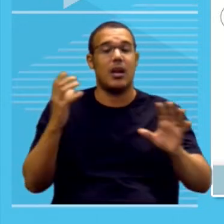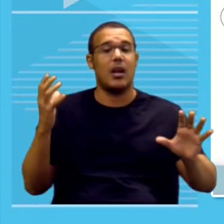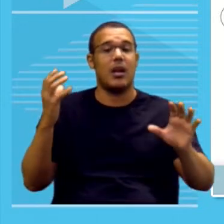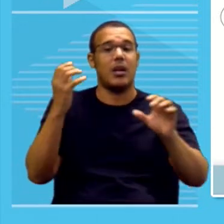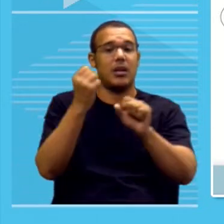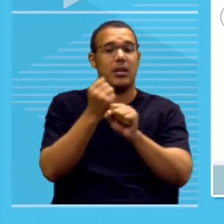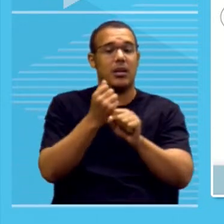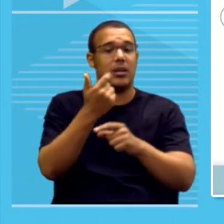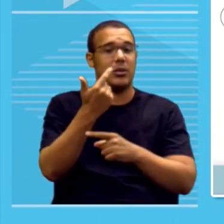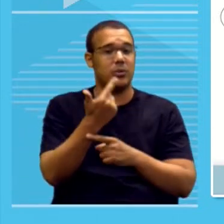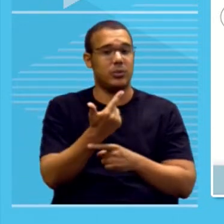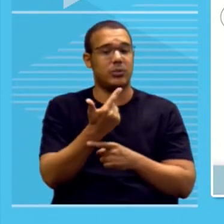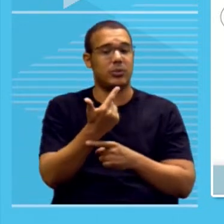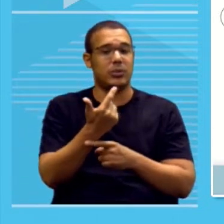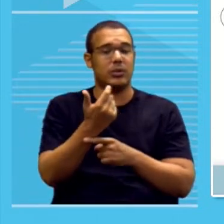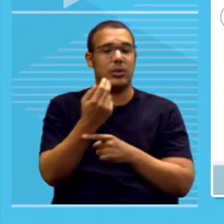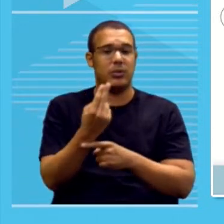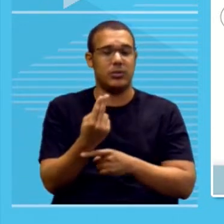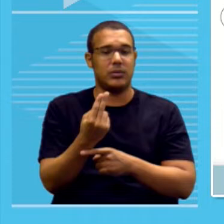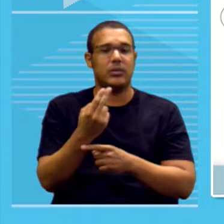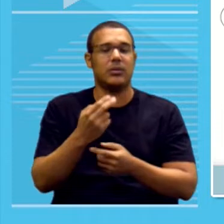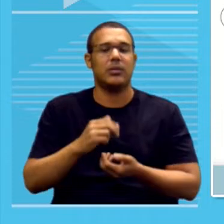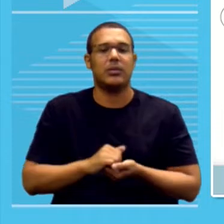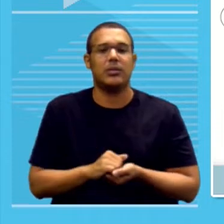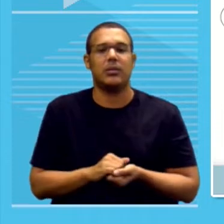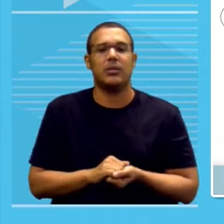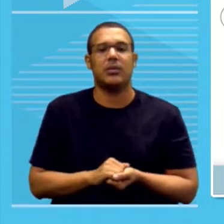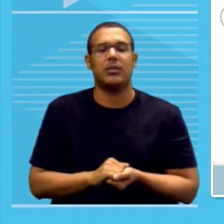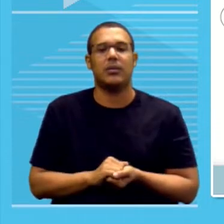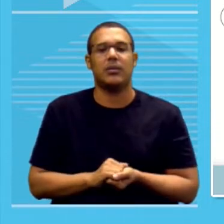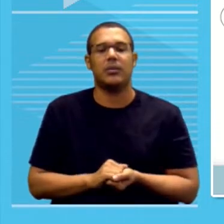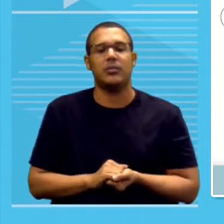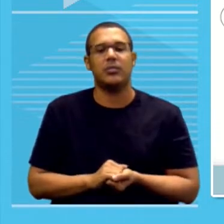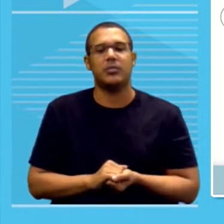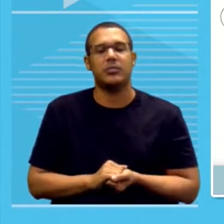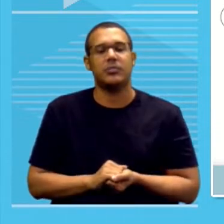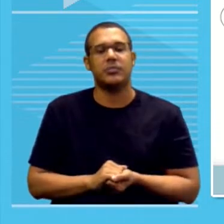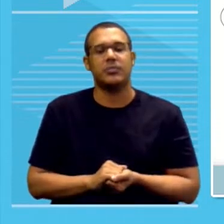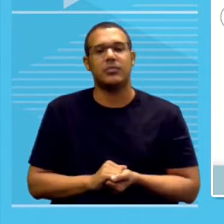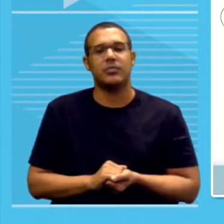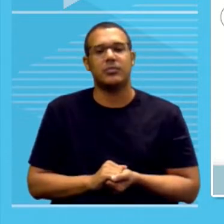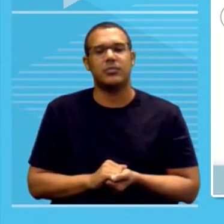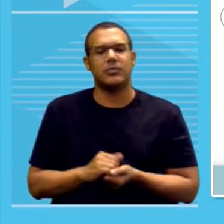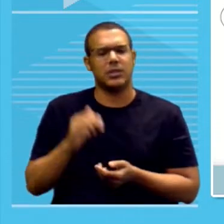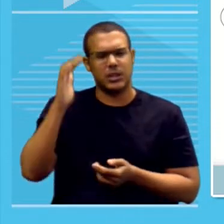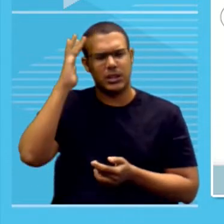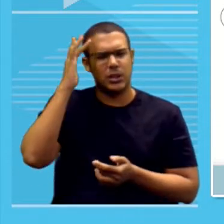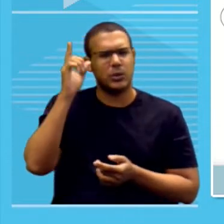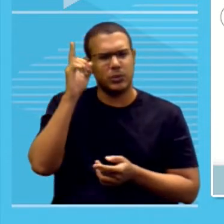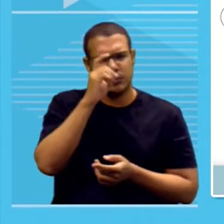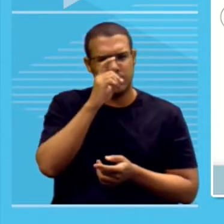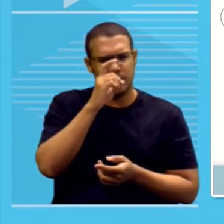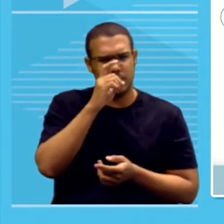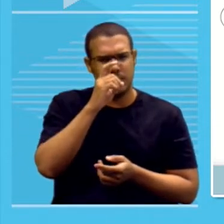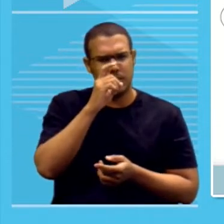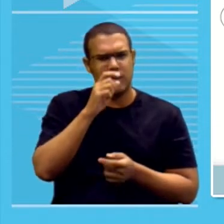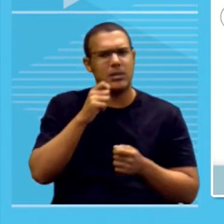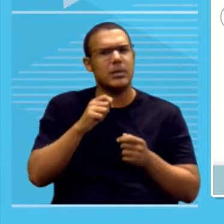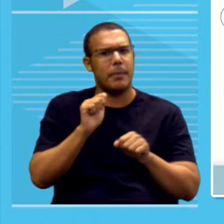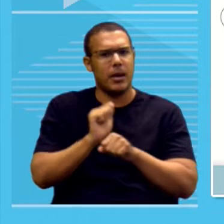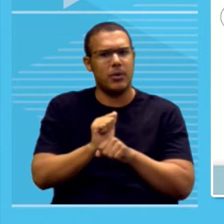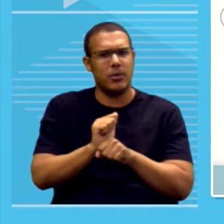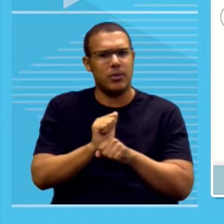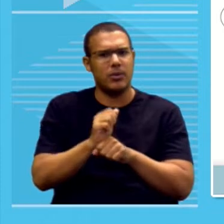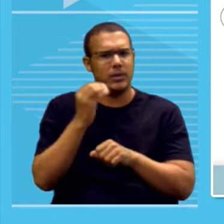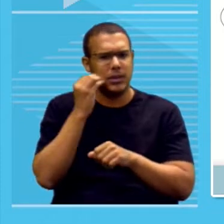duas unidades de comprimento você achou difícil você tinha apertado pause